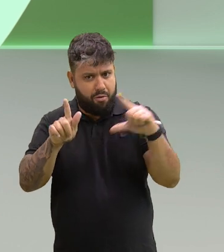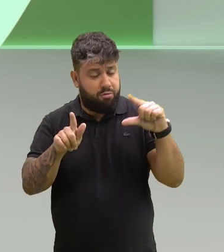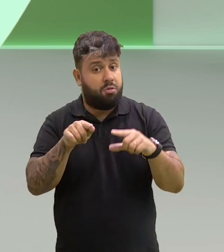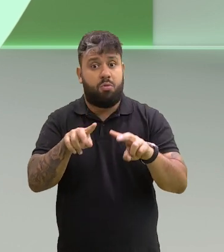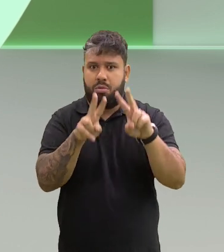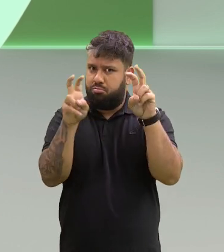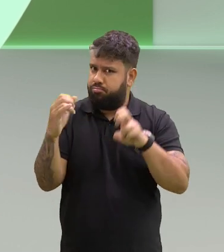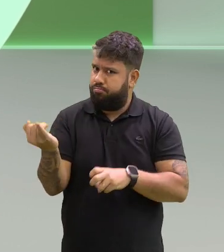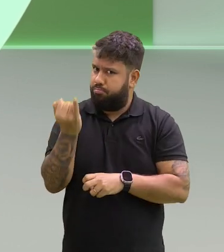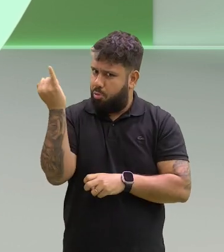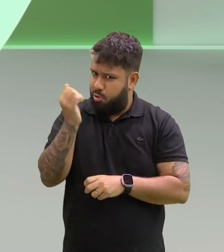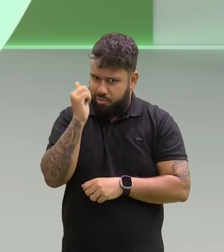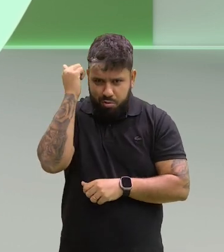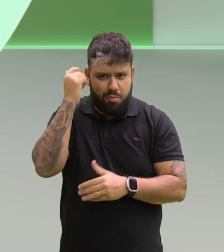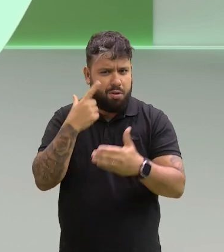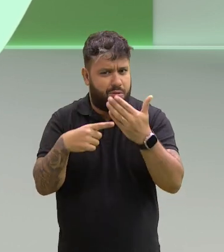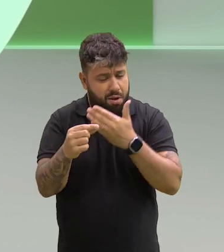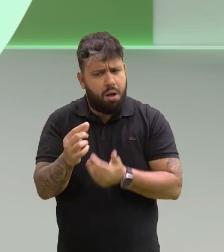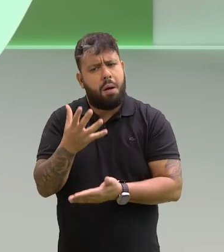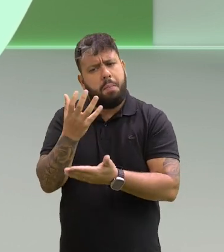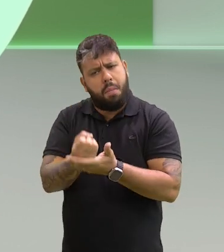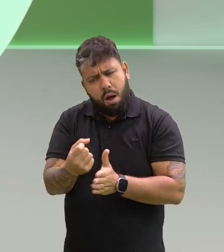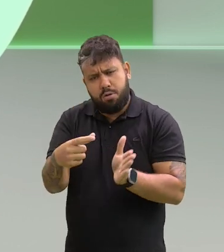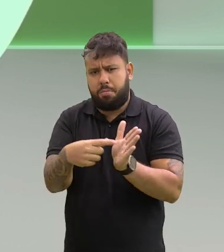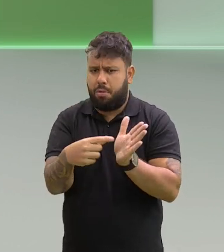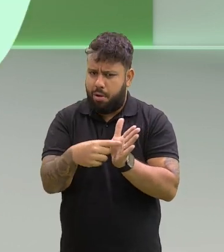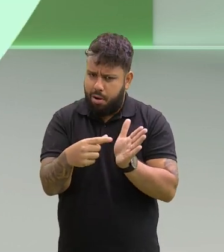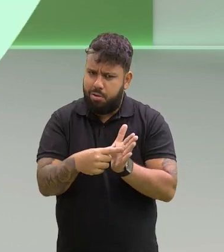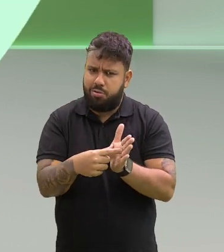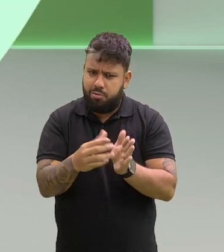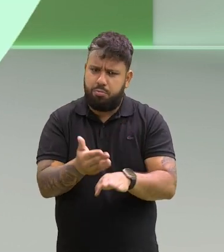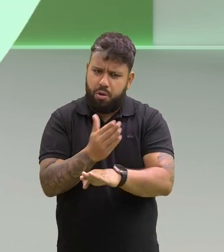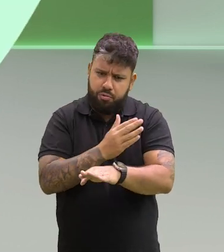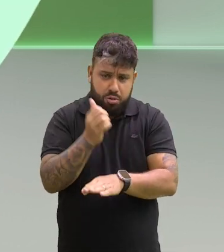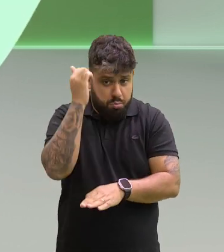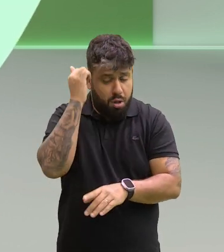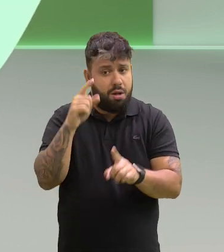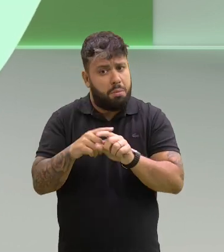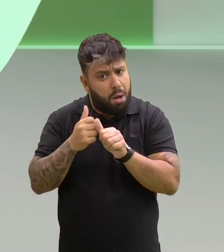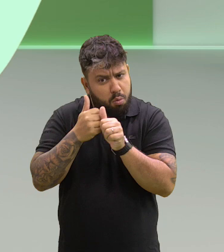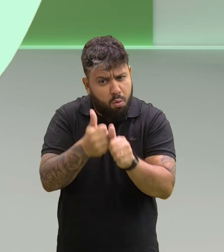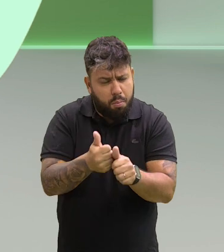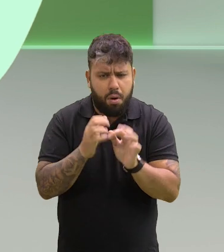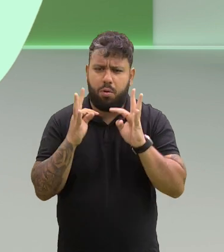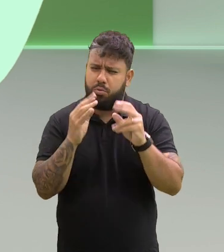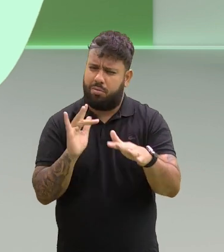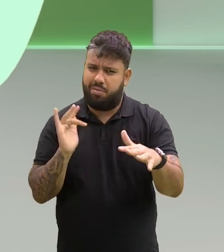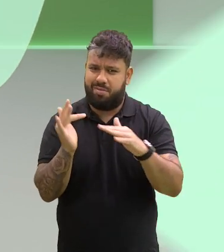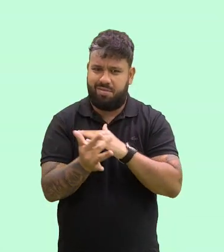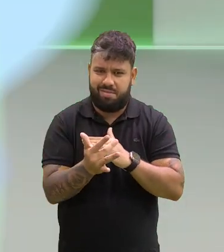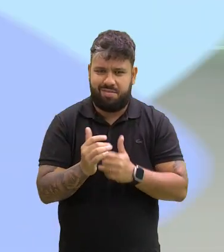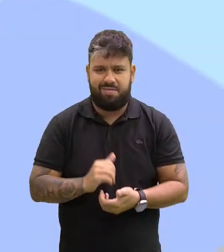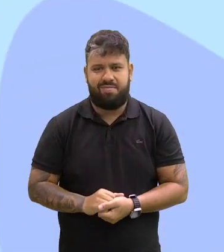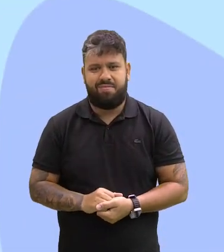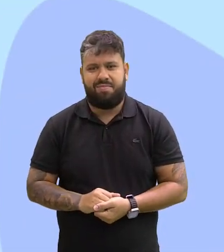para o vestibular da UEA. Baixe o aplicativo do Preveste UEA e acompanhe o Preveste UEA em todas as redes sociais.